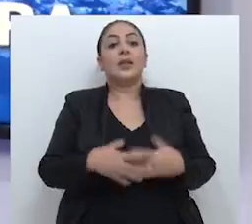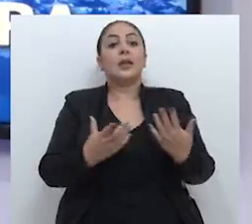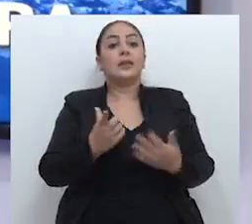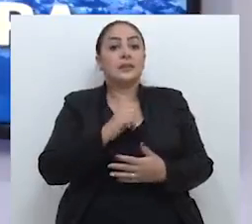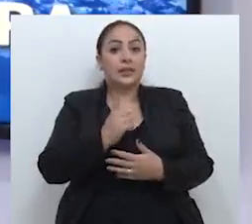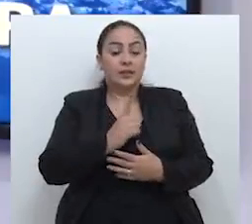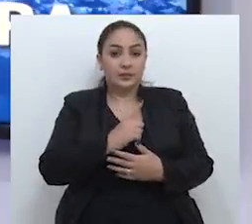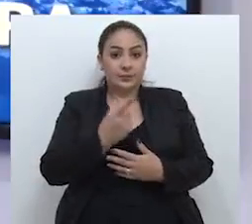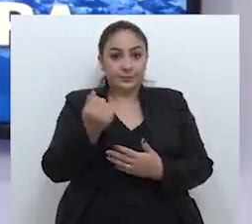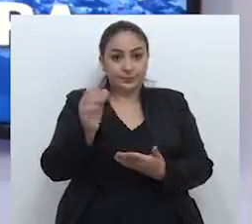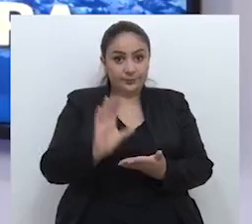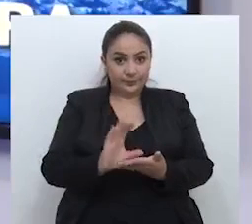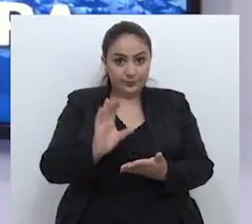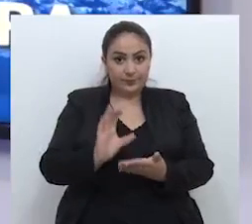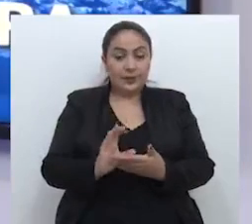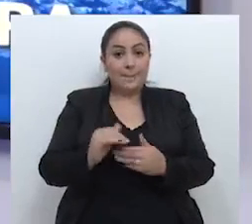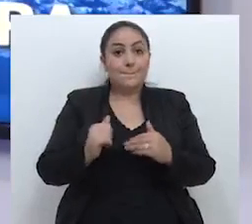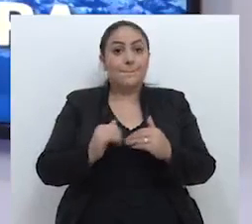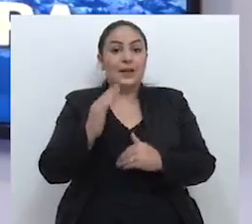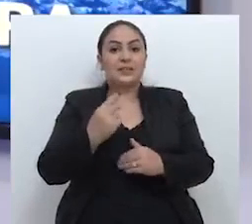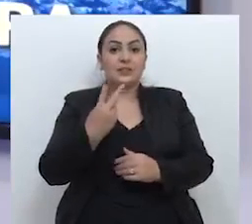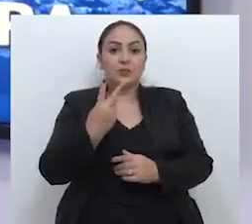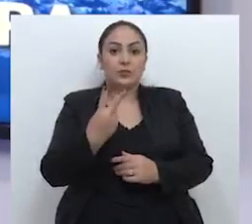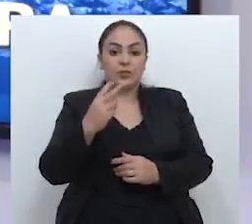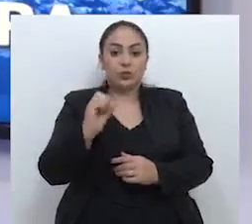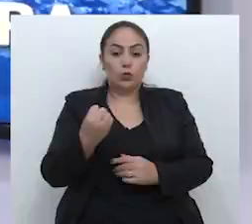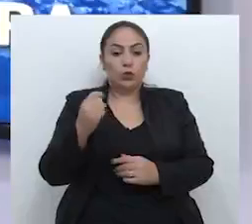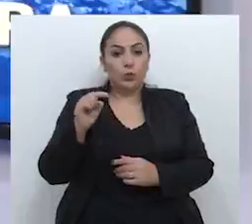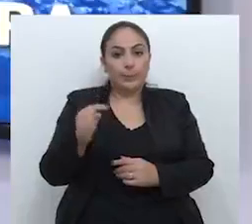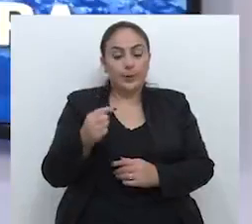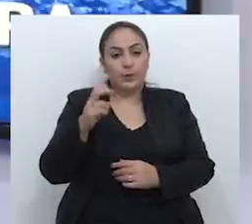Quem teve rendimentos tributáveis acima de R$